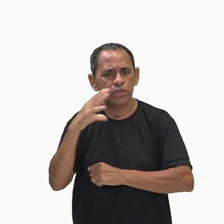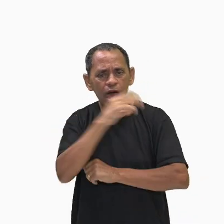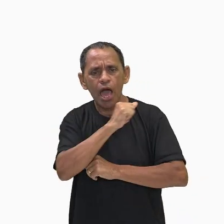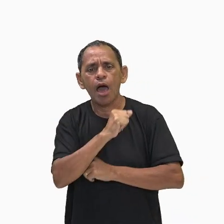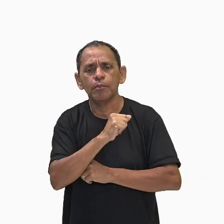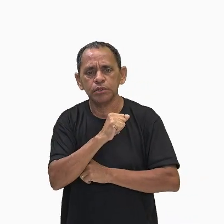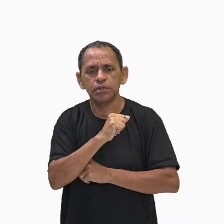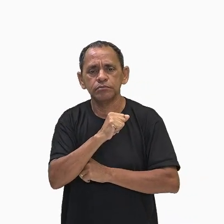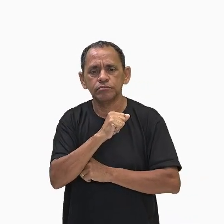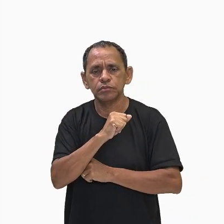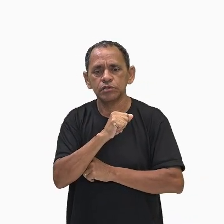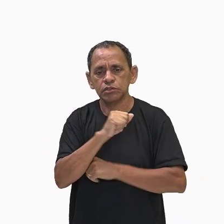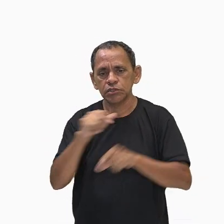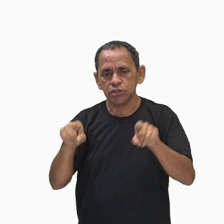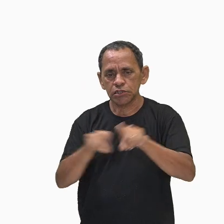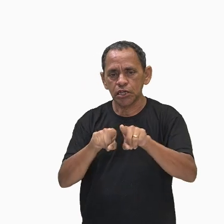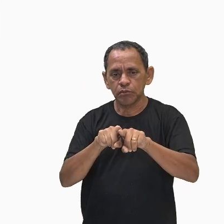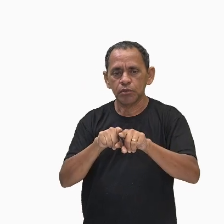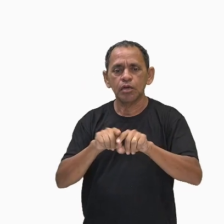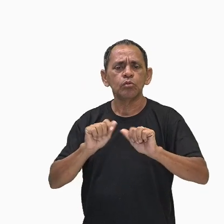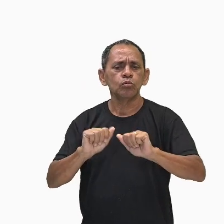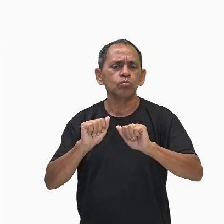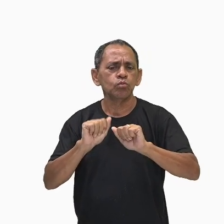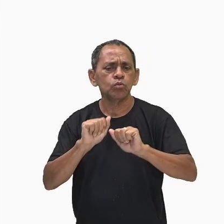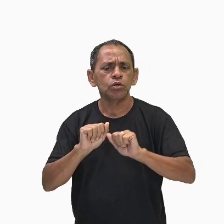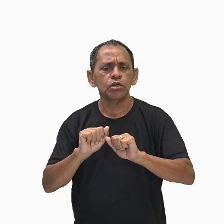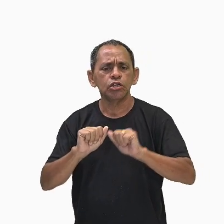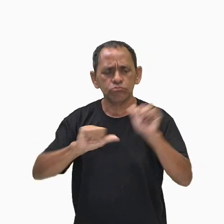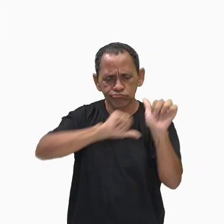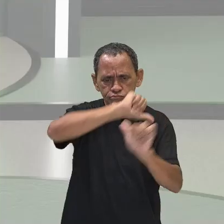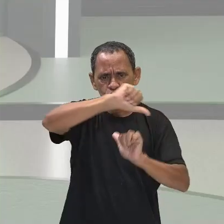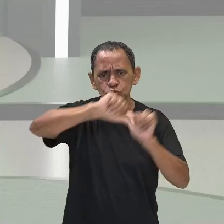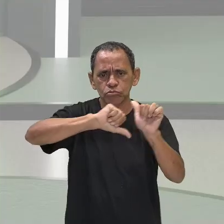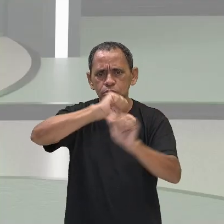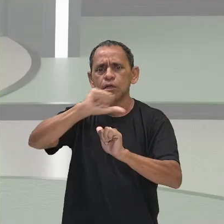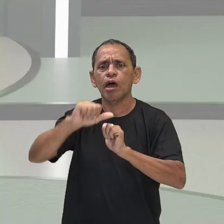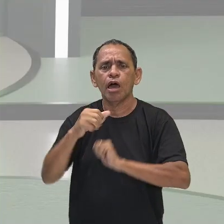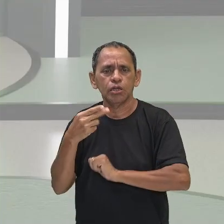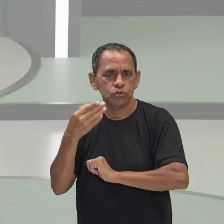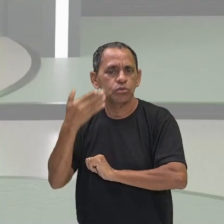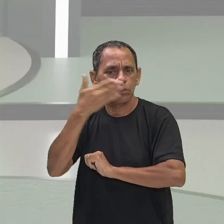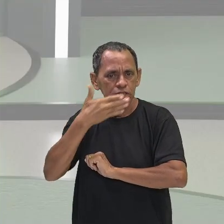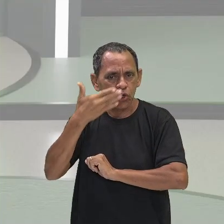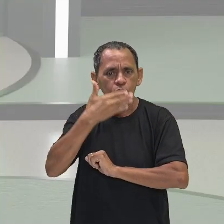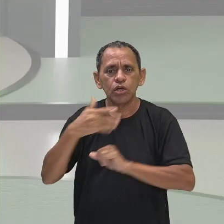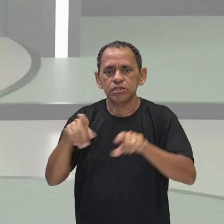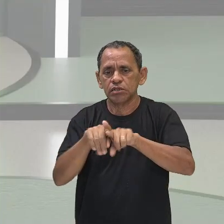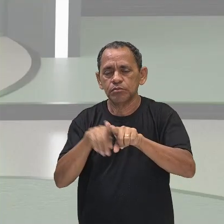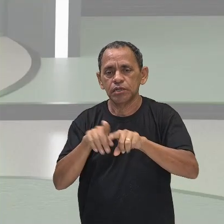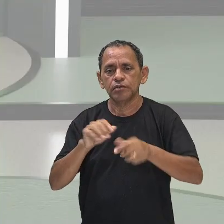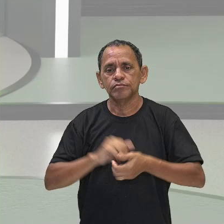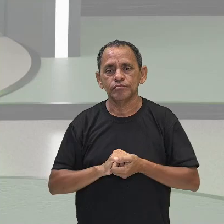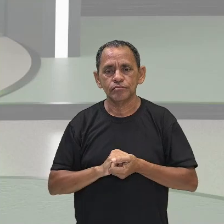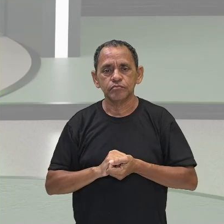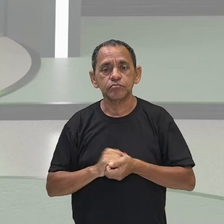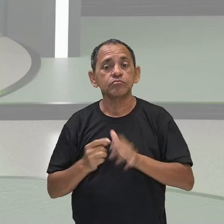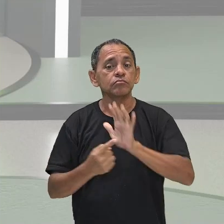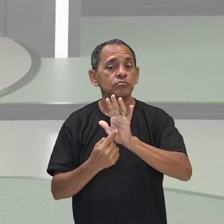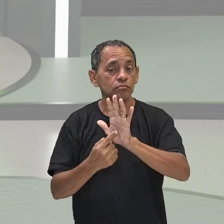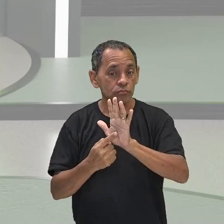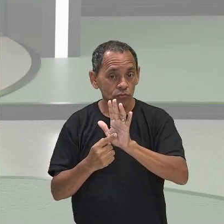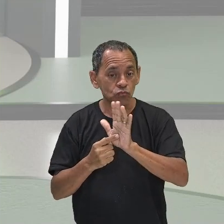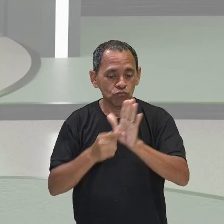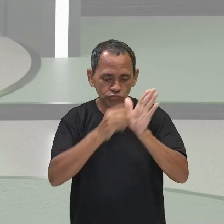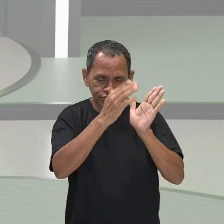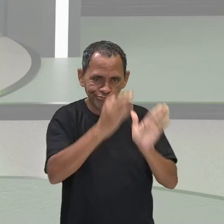muito rápida, onde eles vão ser transformados em glicose. Então, aí apresentei para vocês a fase clara e